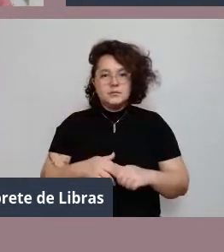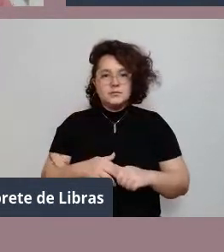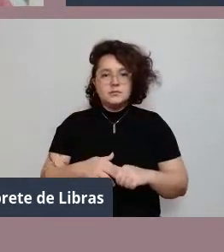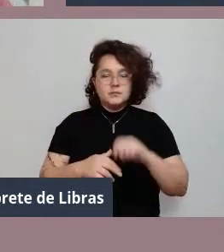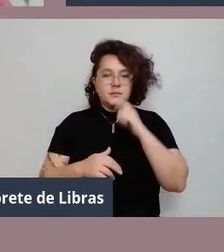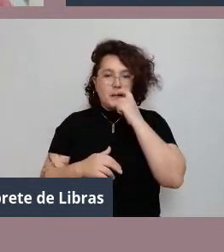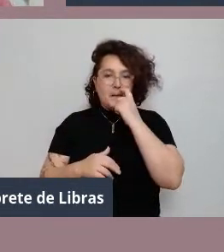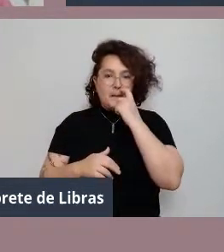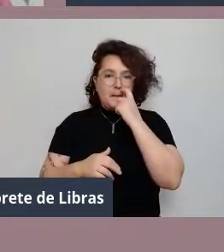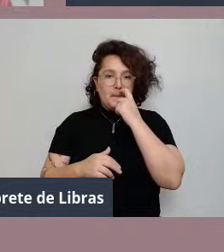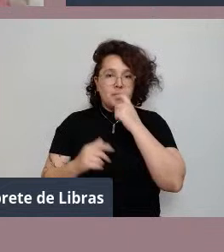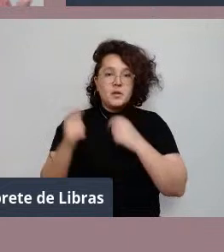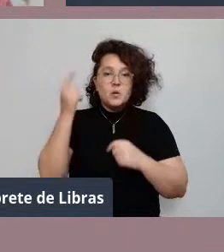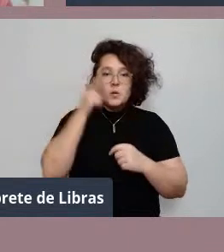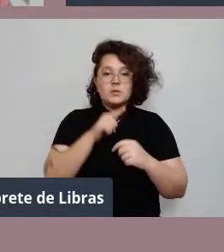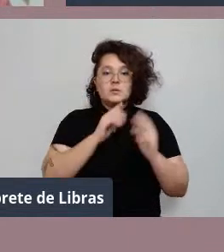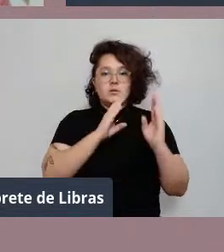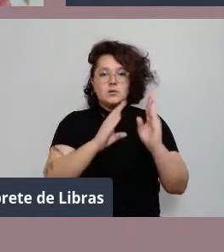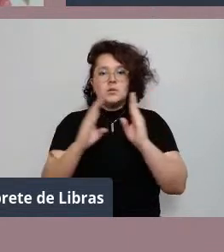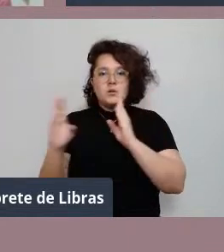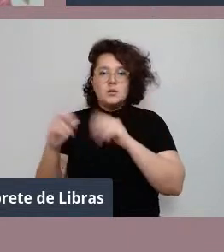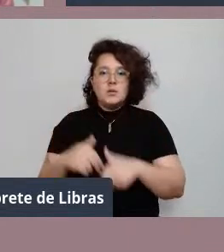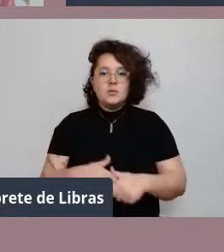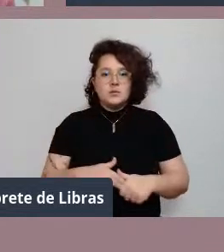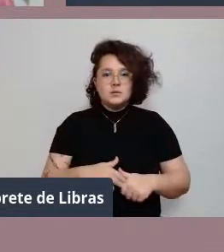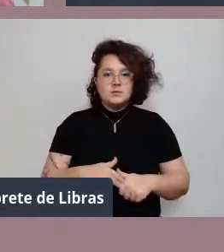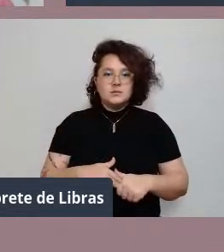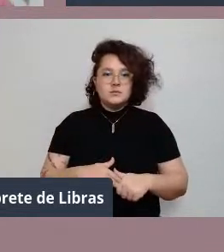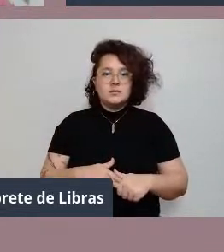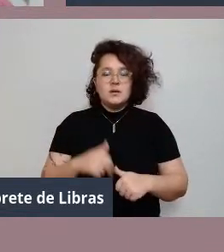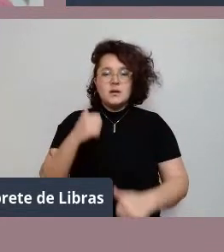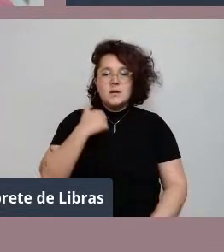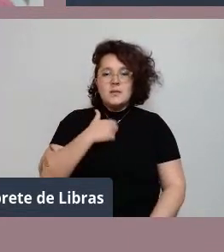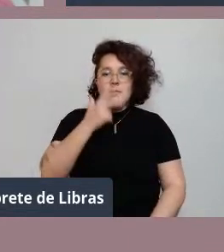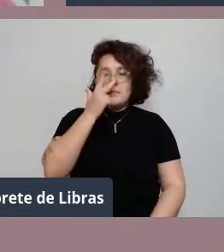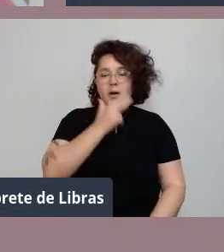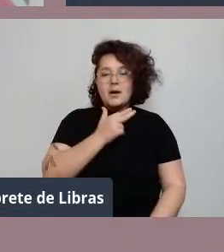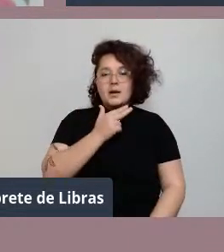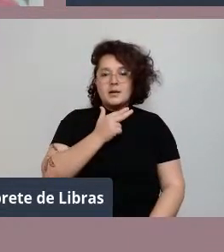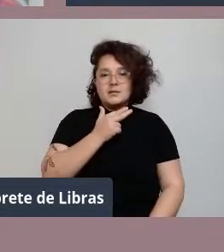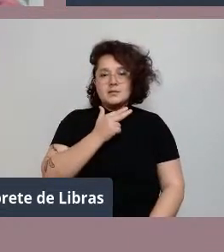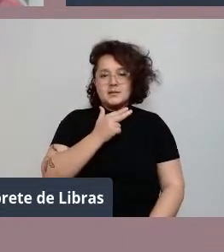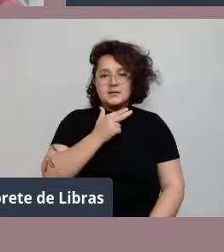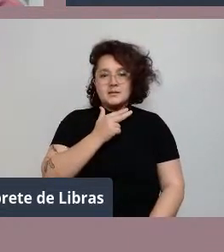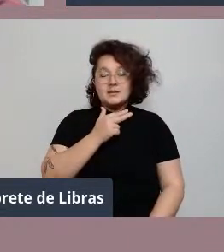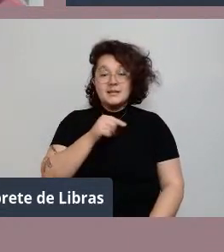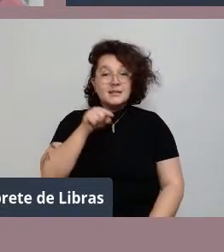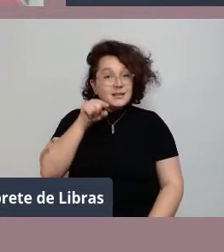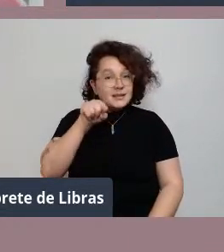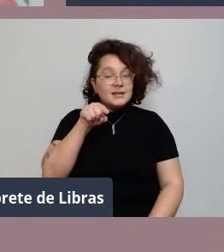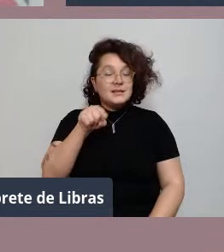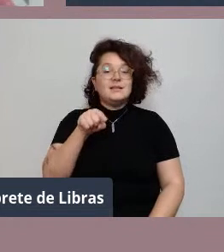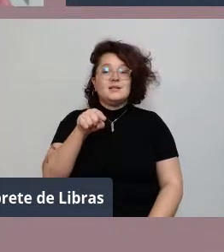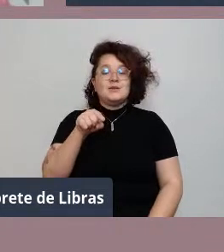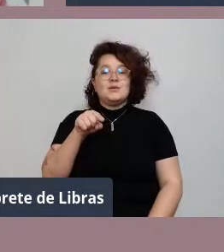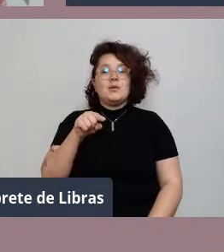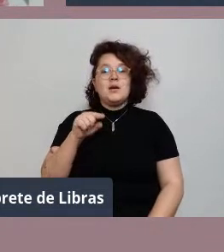relativizou aquela ordem, né? Quer dizer, parece que aquela fixação, a obsessão da Clarice em dar uma